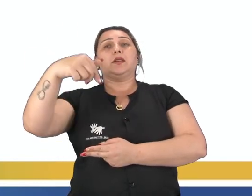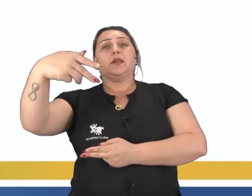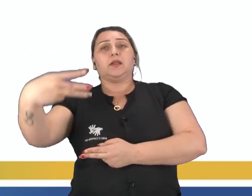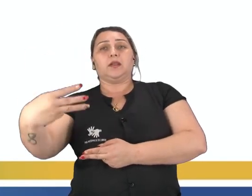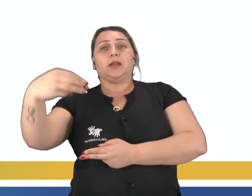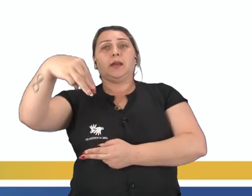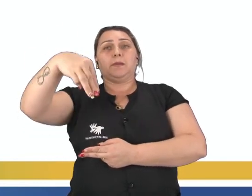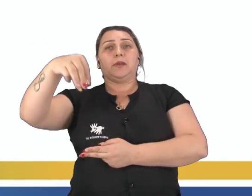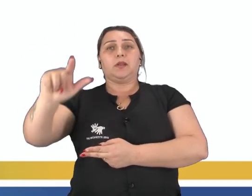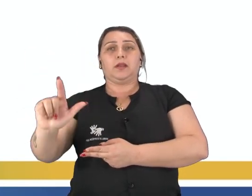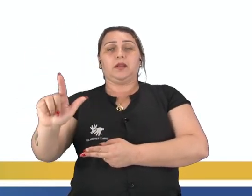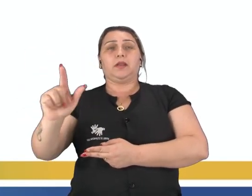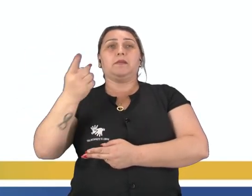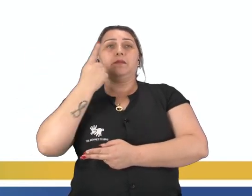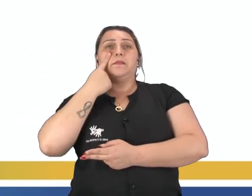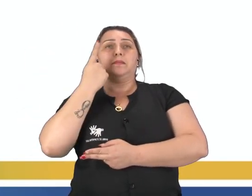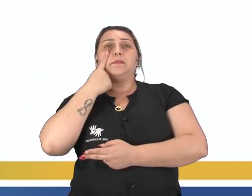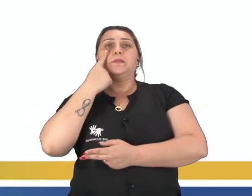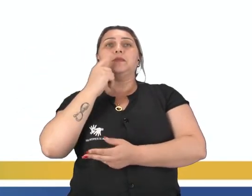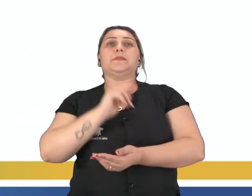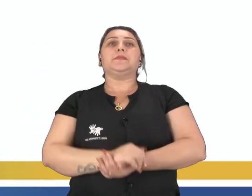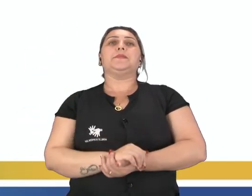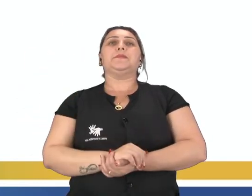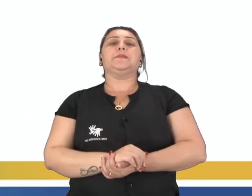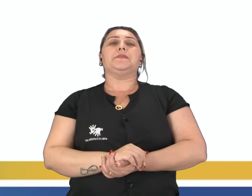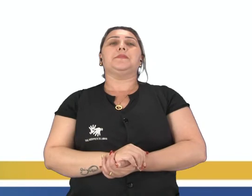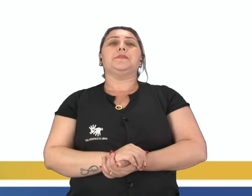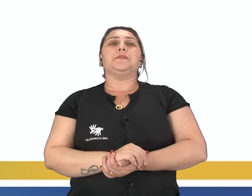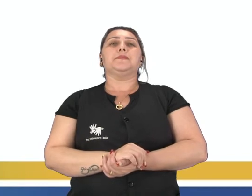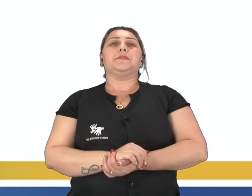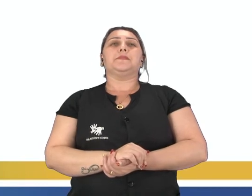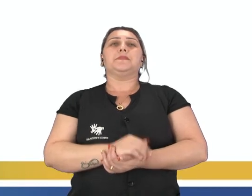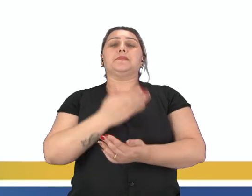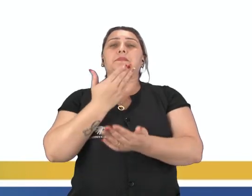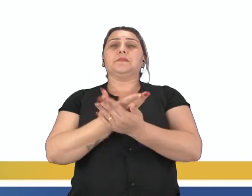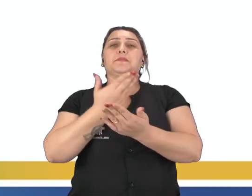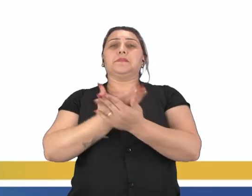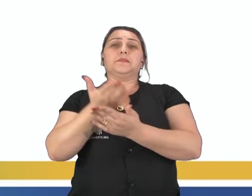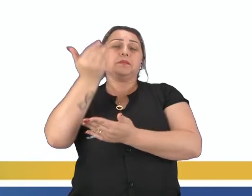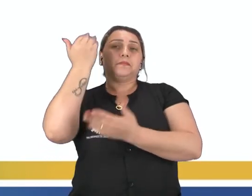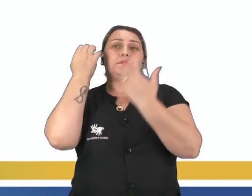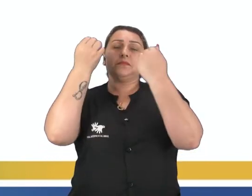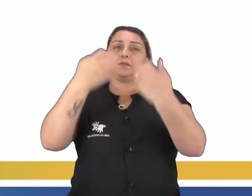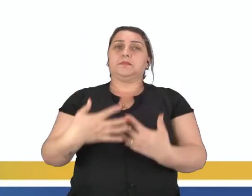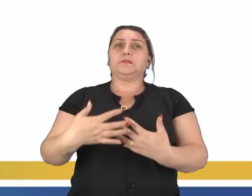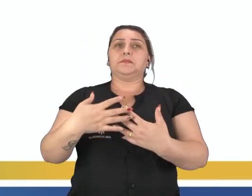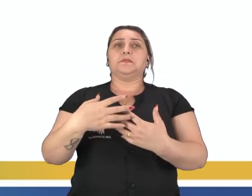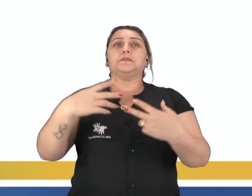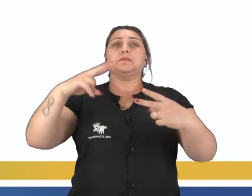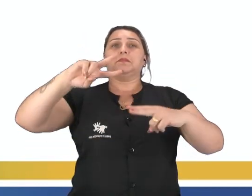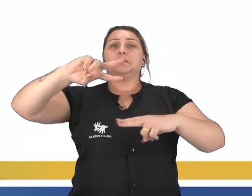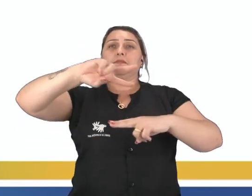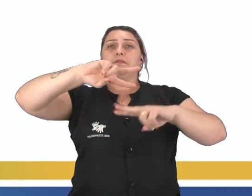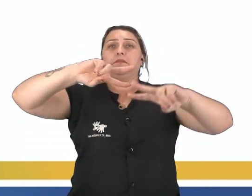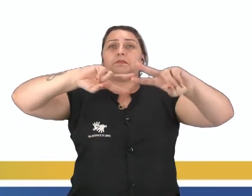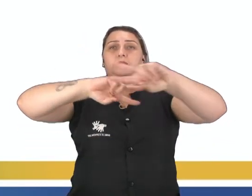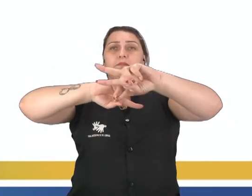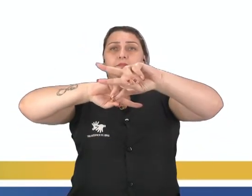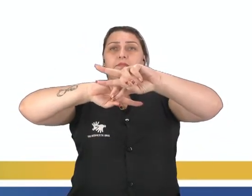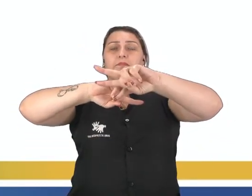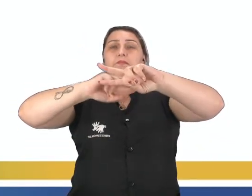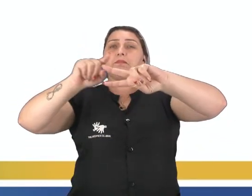573 milésimos. Notem que, como a gente já tinha falado na aula passada, esse sinal, a parte